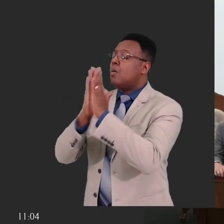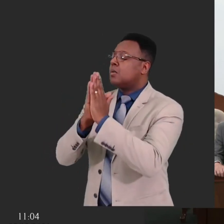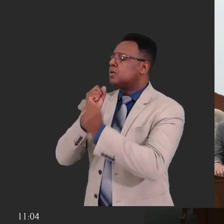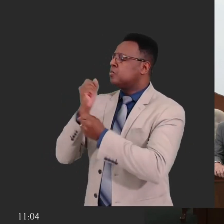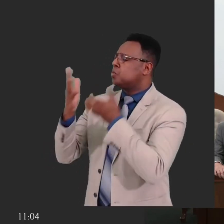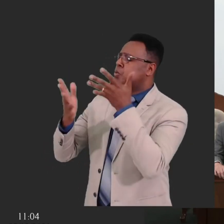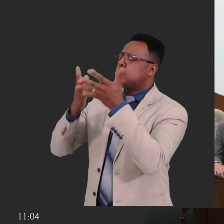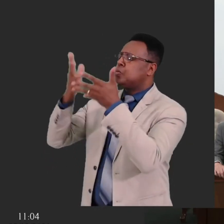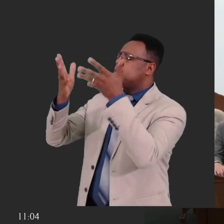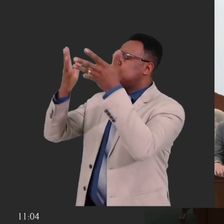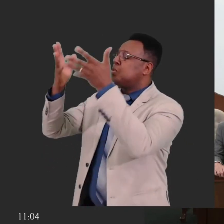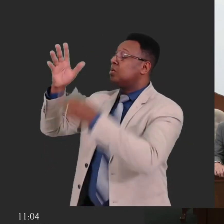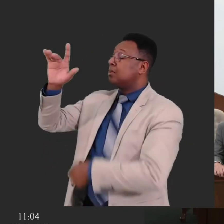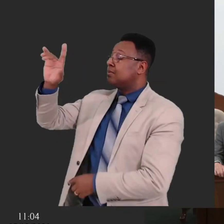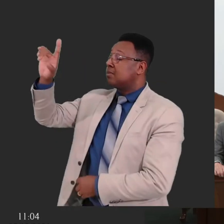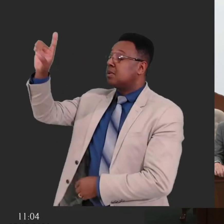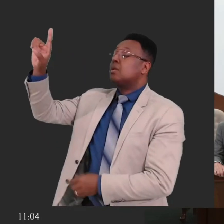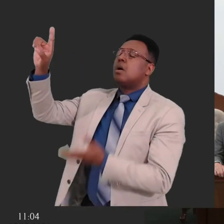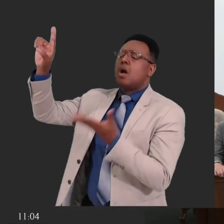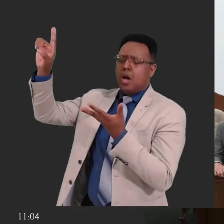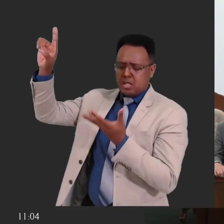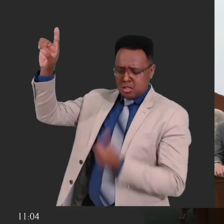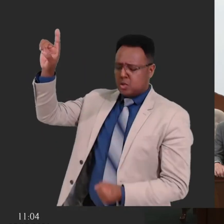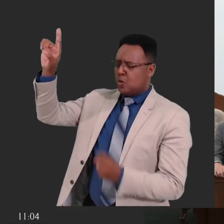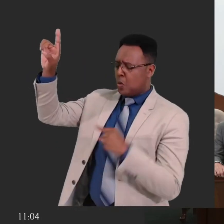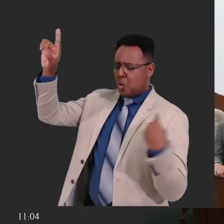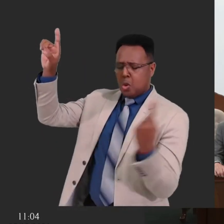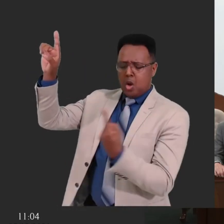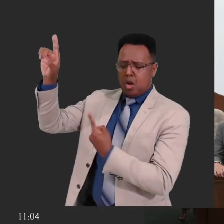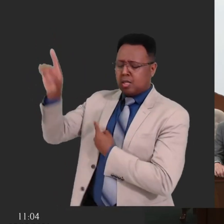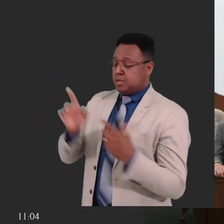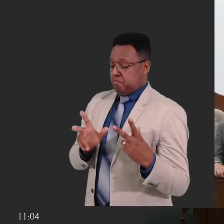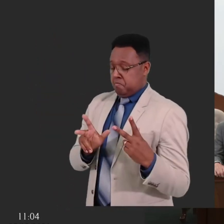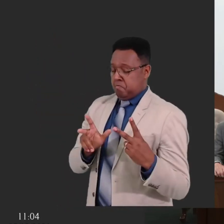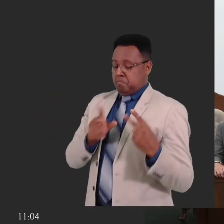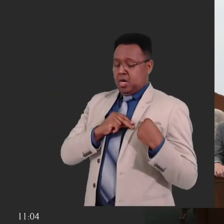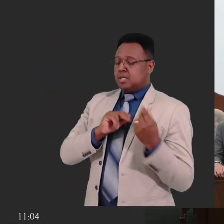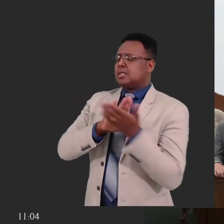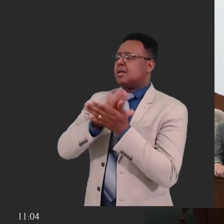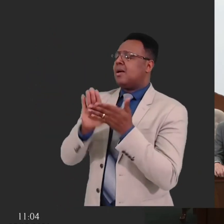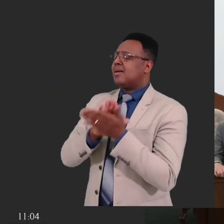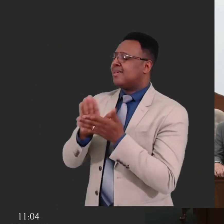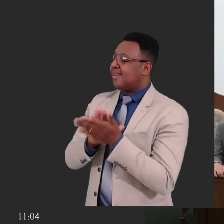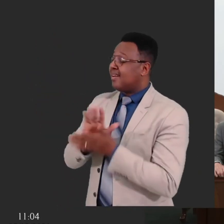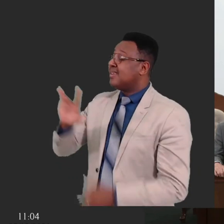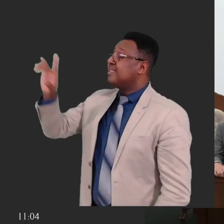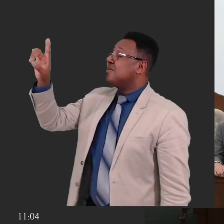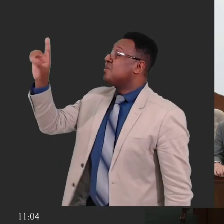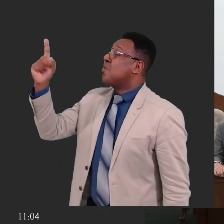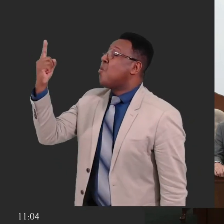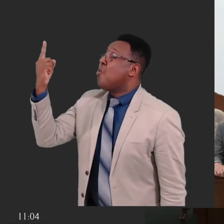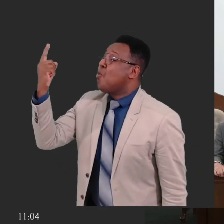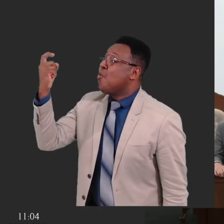céu, Senhor. Glória a Deus. Merecimento não temos, mas não temos outro Deus a não ser a ti para nos